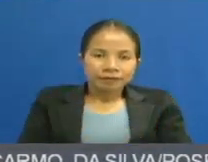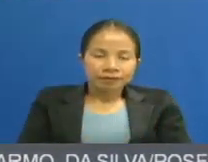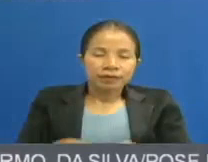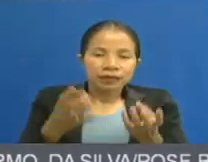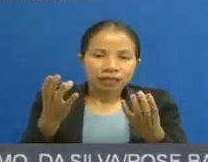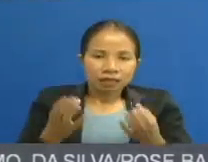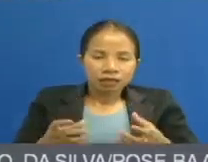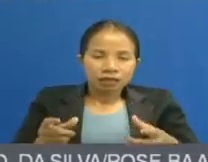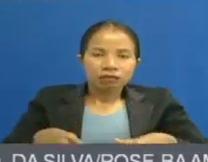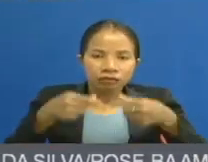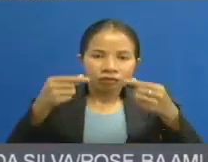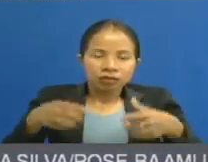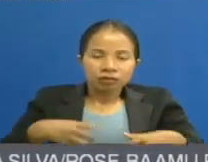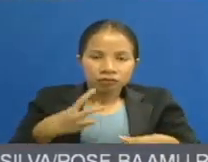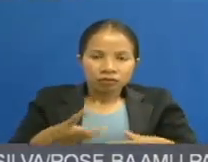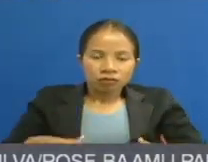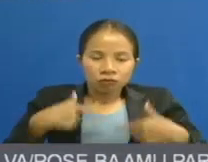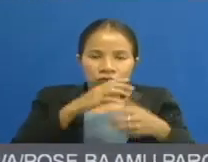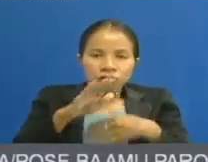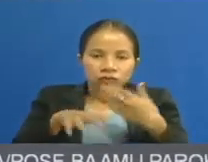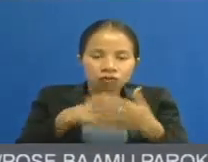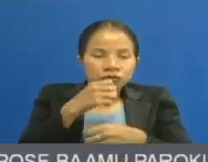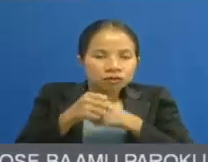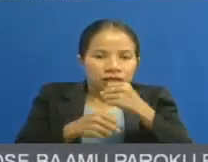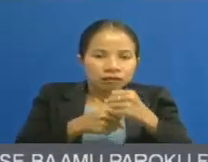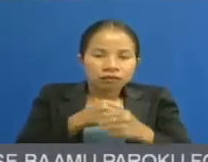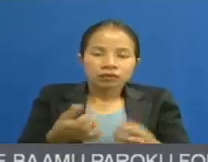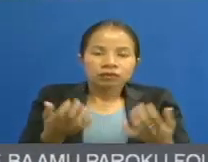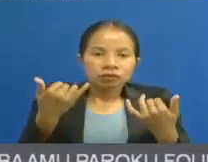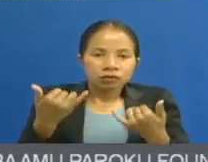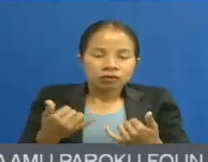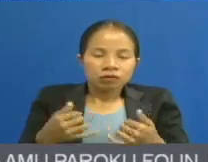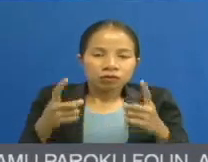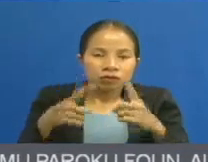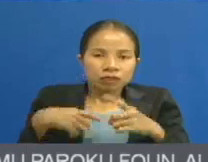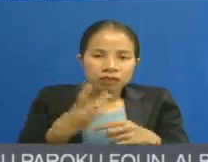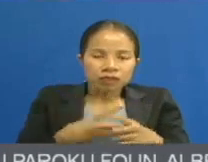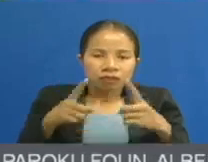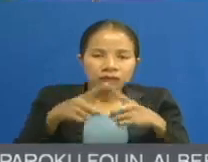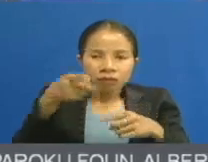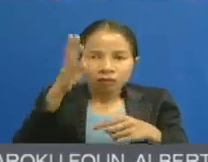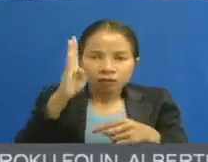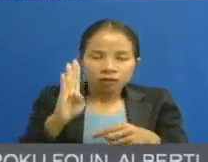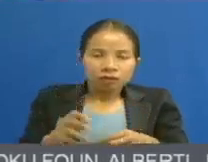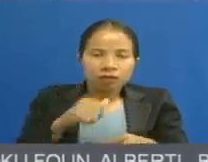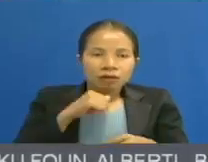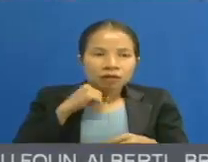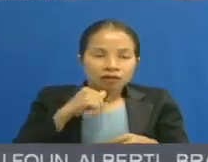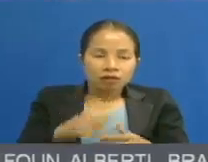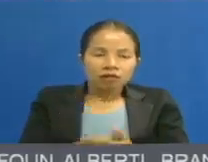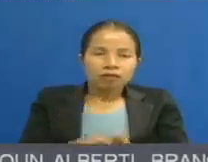cara oferece de amor estoma sacrifício toma com o Lord Ita Bamaroma. Biata na Igreja Católica e a